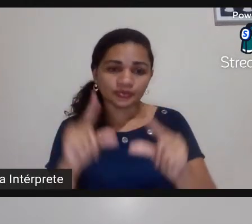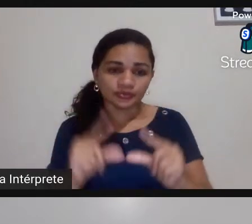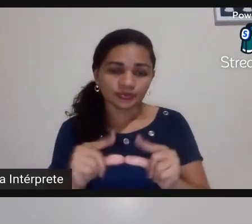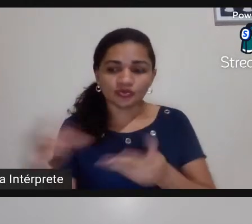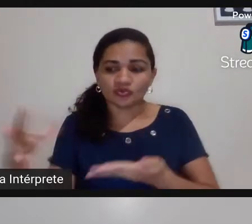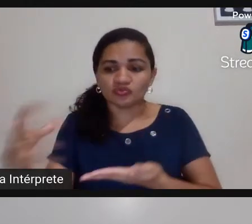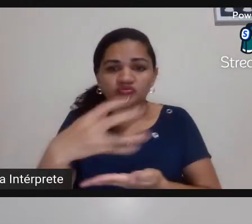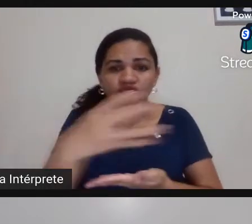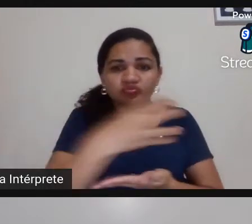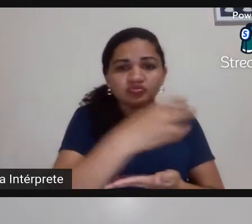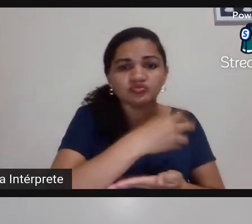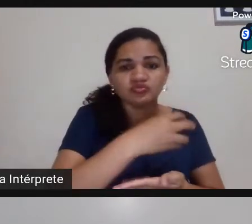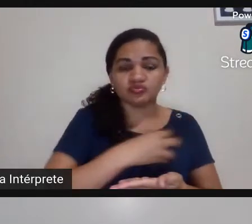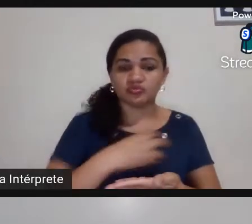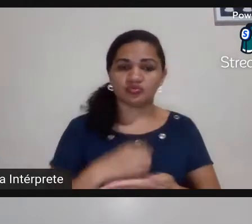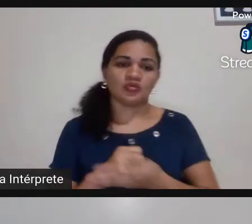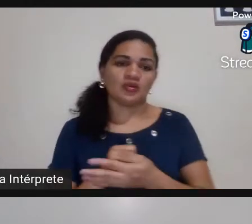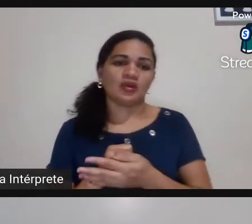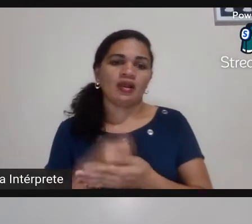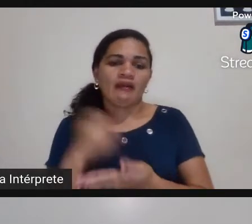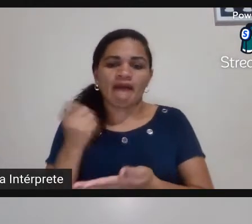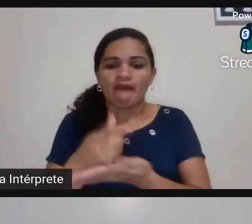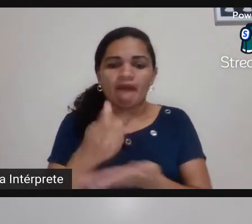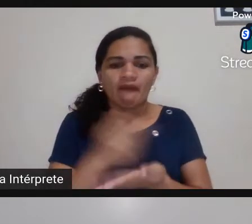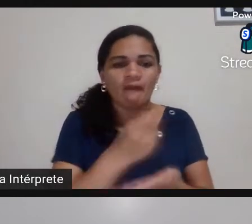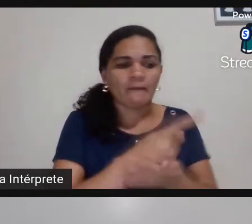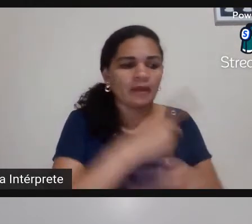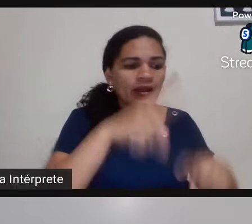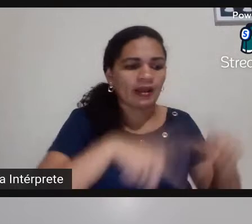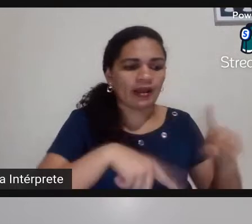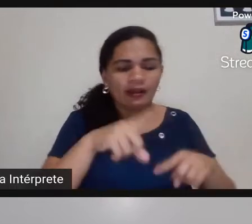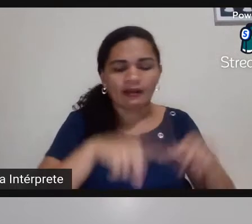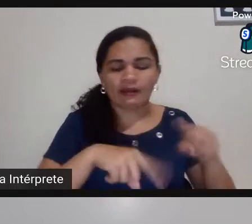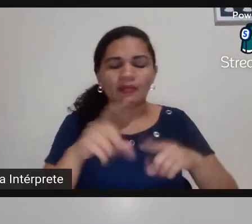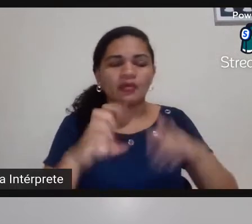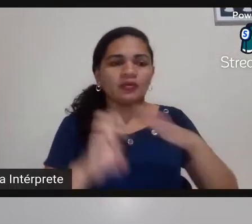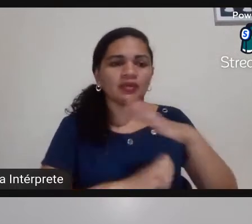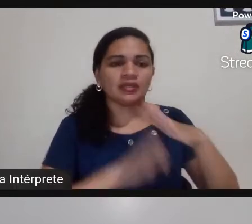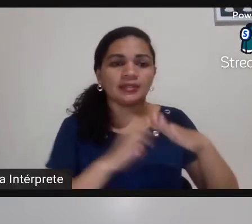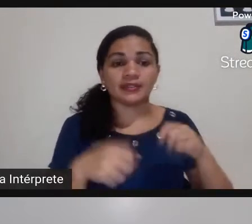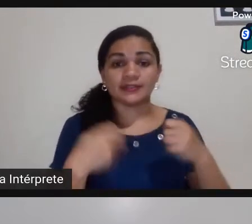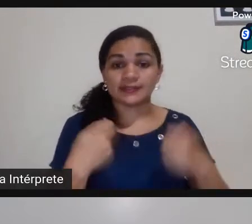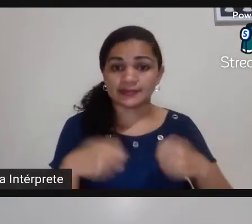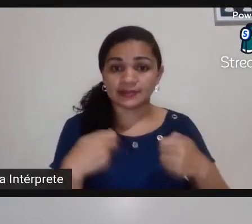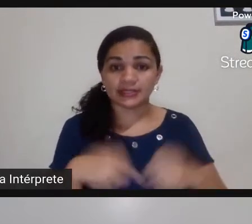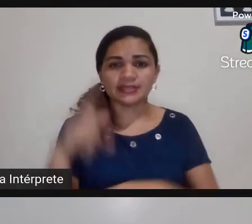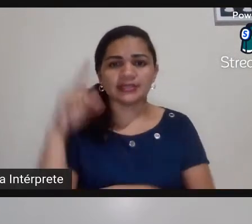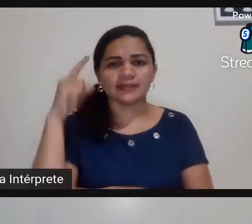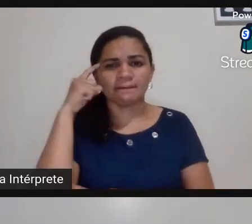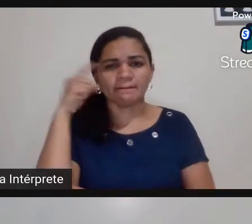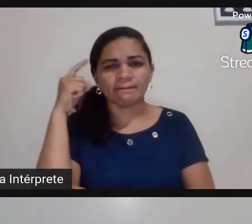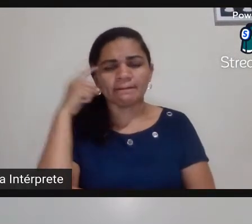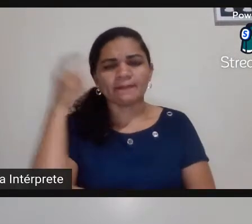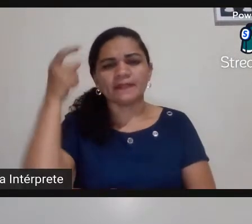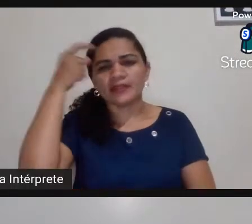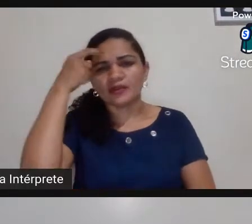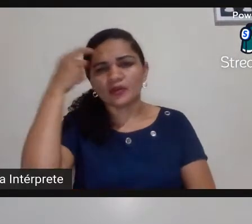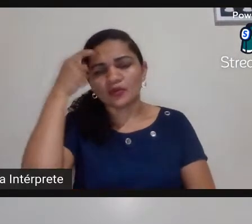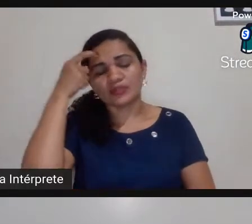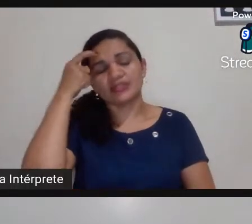adquirimos uma mercadoria ao colocarmos o produto no Mercado nós precisamos ter consciência de que